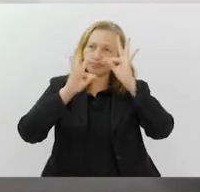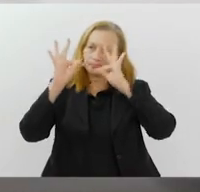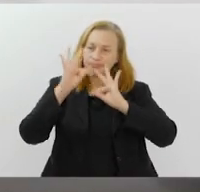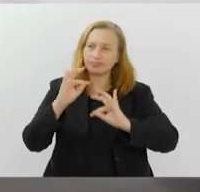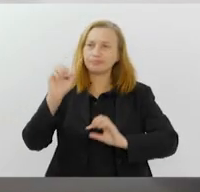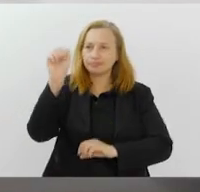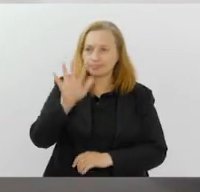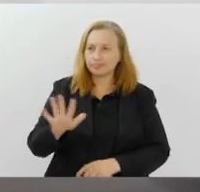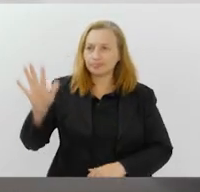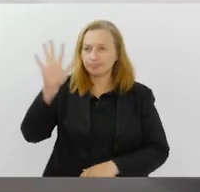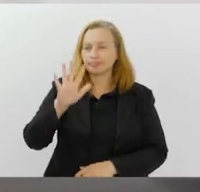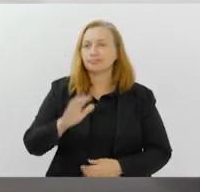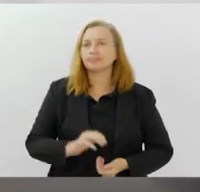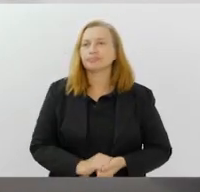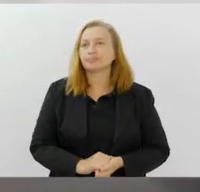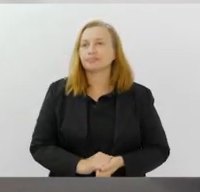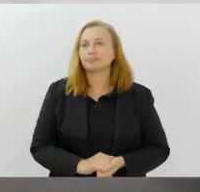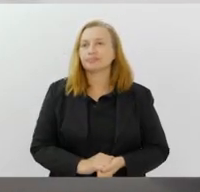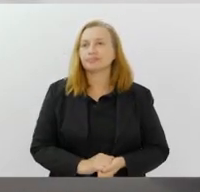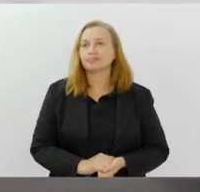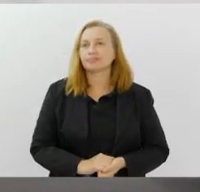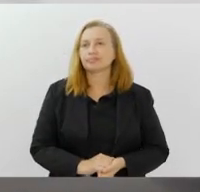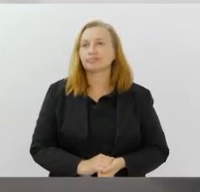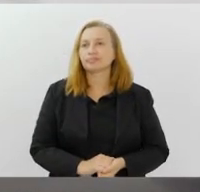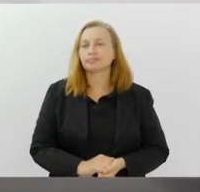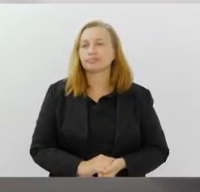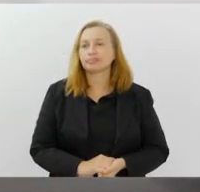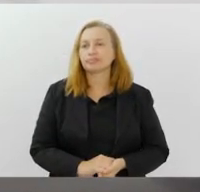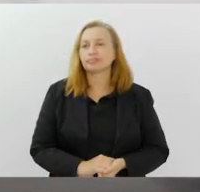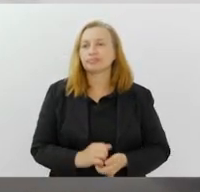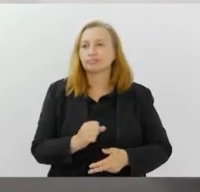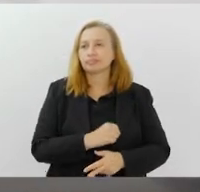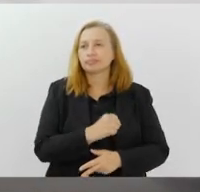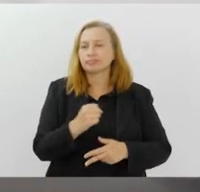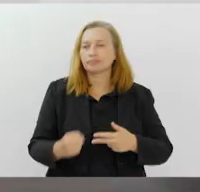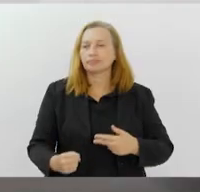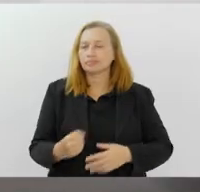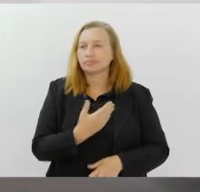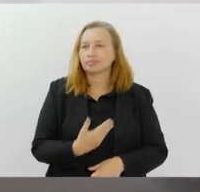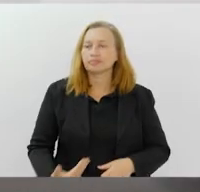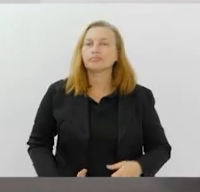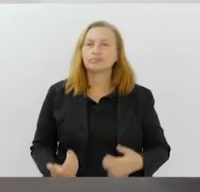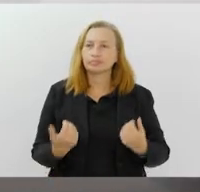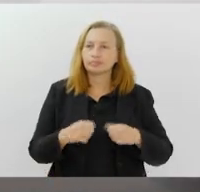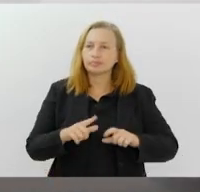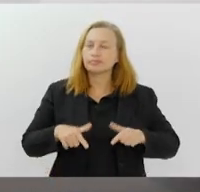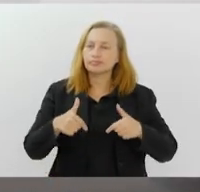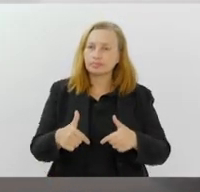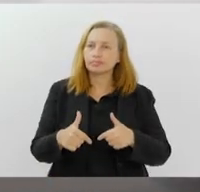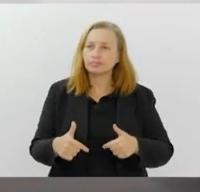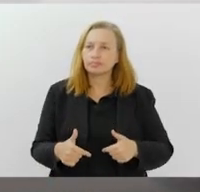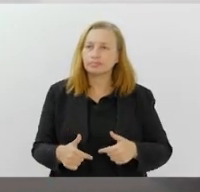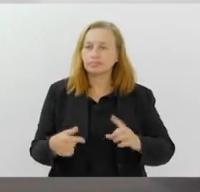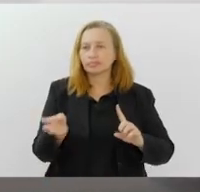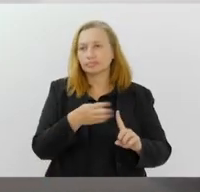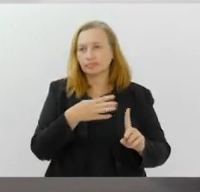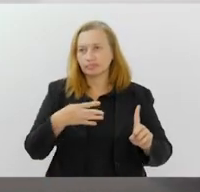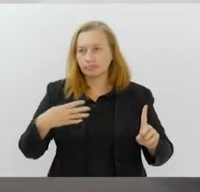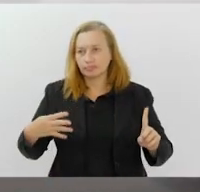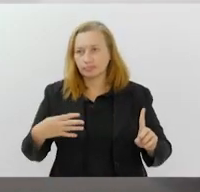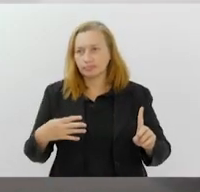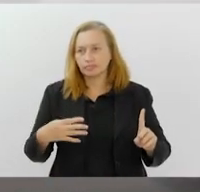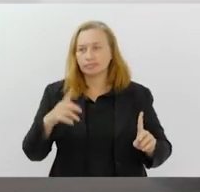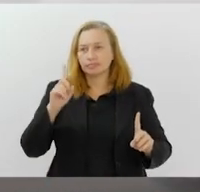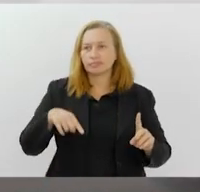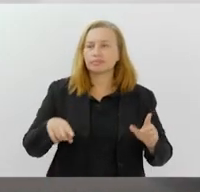geral eh pro nosso poder público e é um Marco que a gente precisa enfrentar a lgpd ela é uma